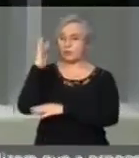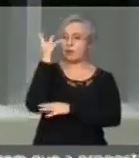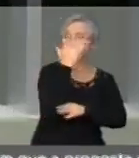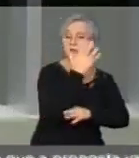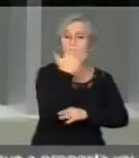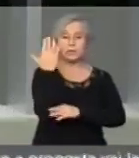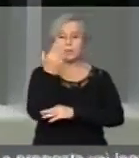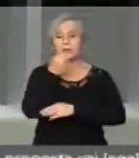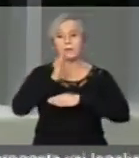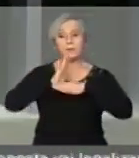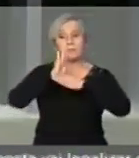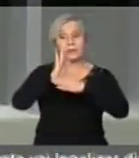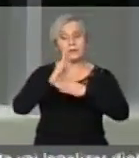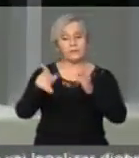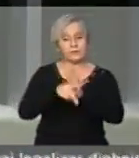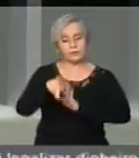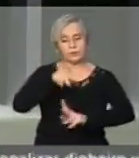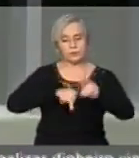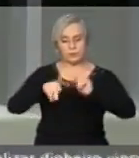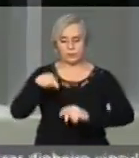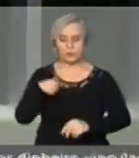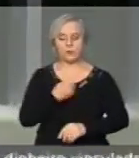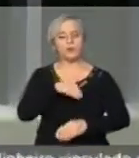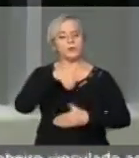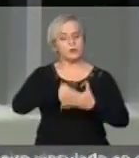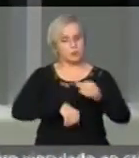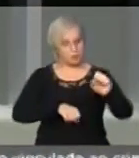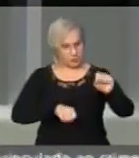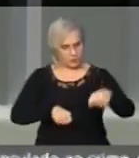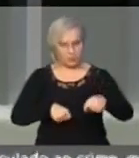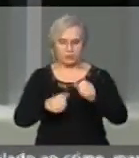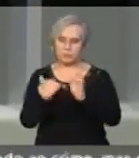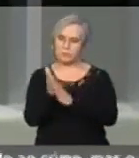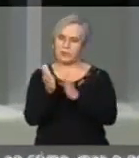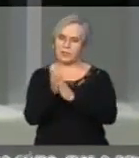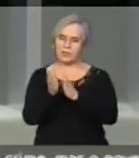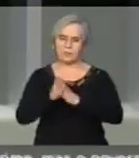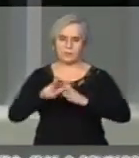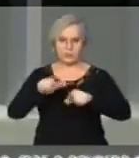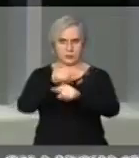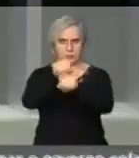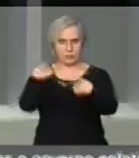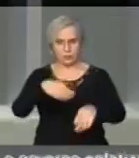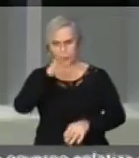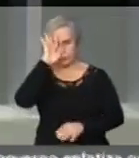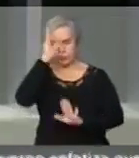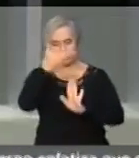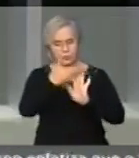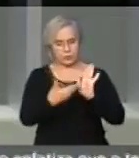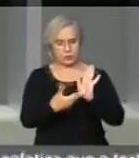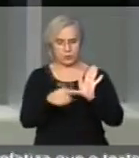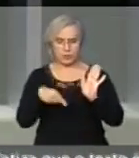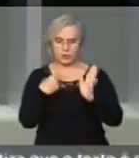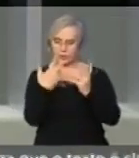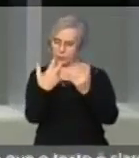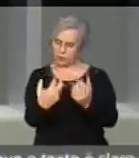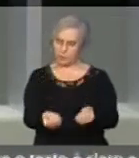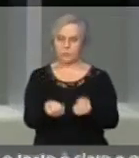é fundamental. Nosso voto sim, parabéns aos que tiveram essa iniciativa, que nós acolhemos